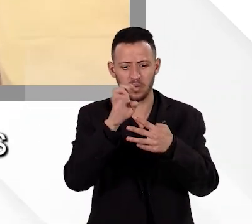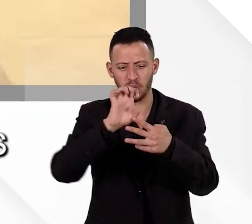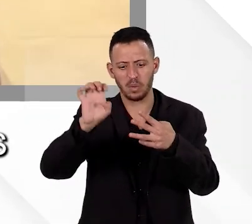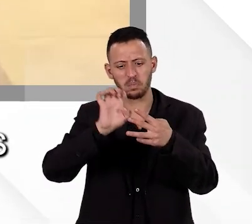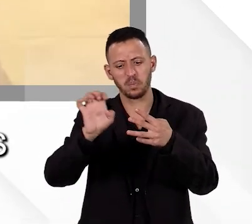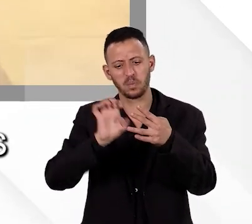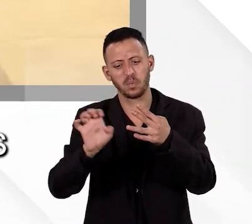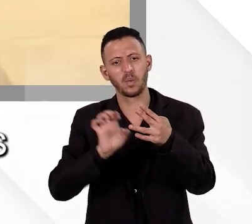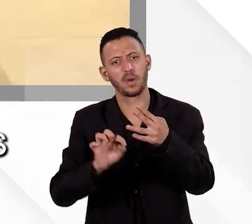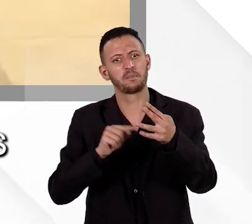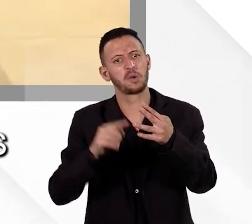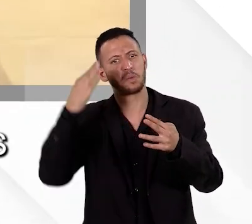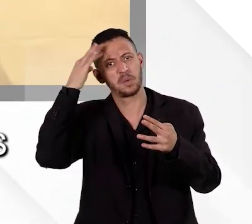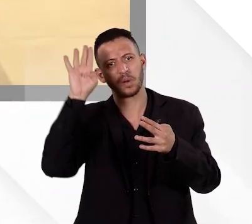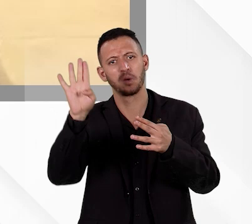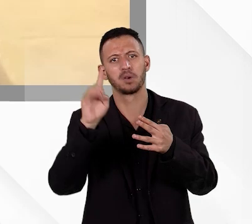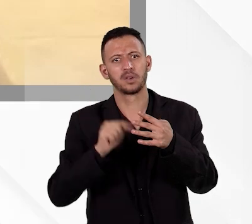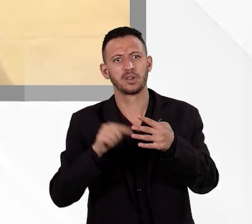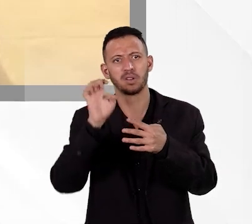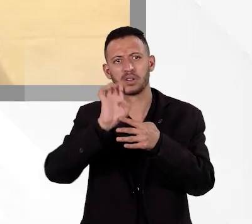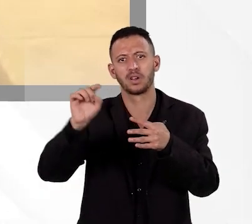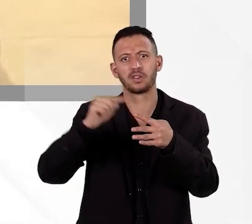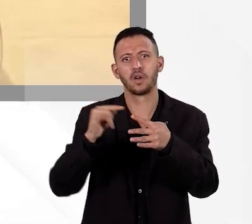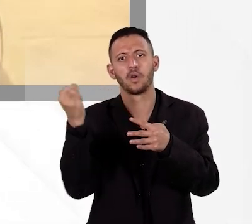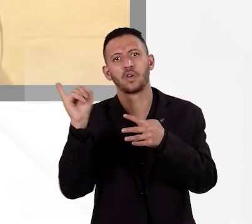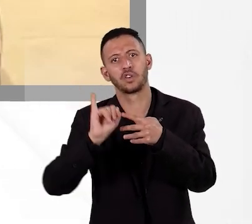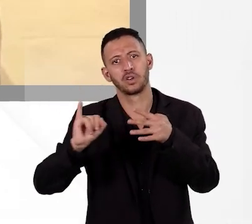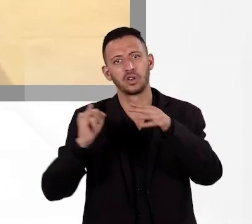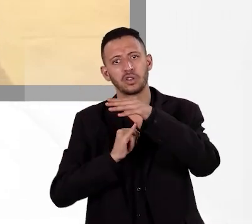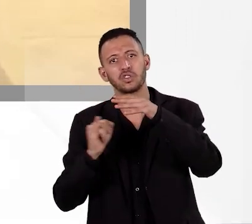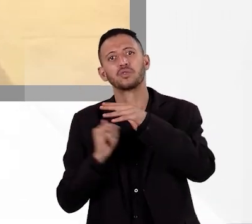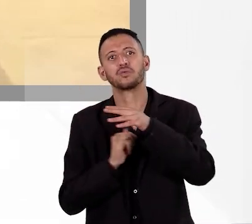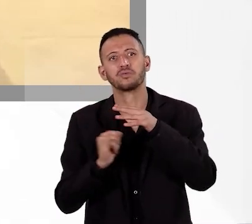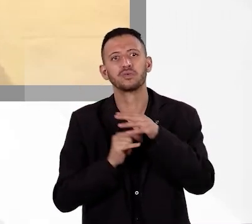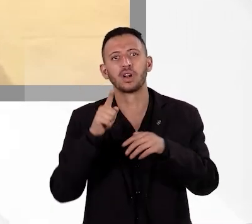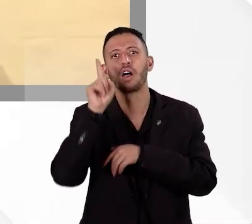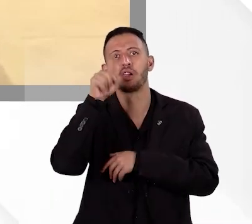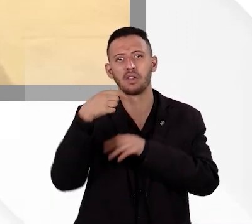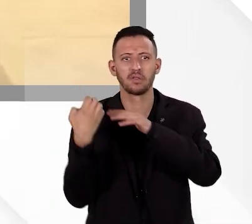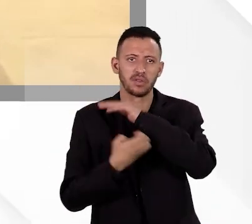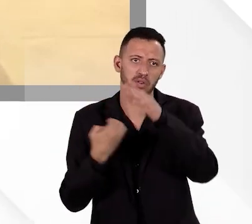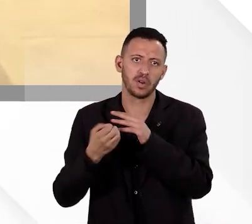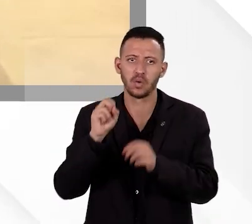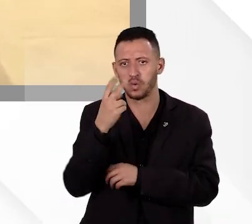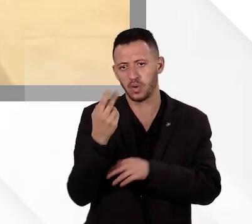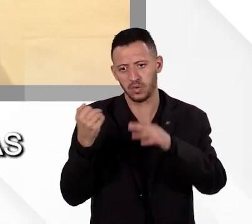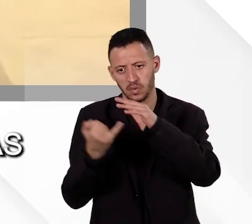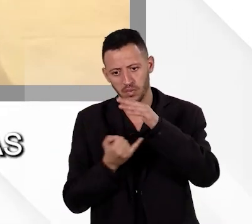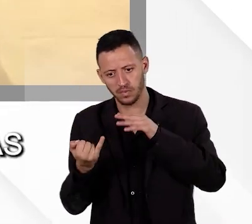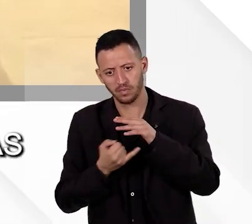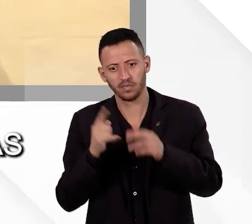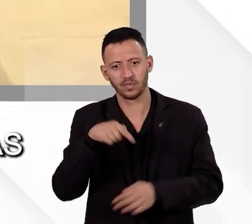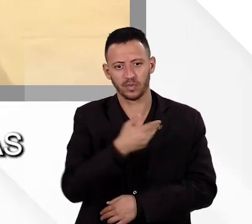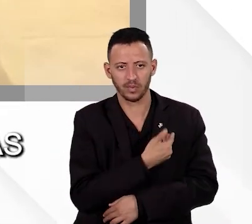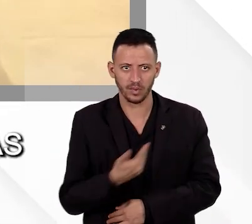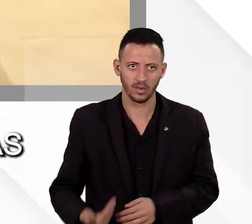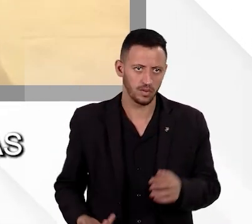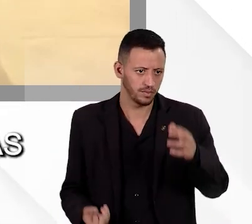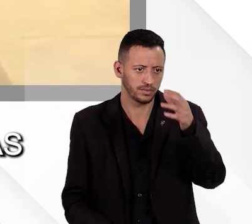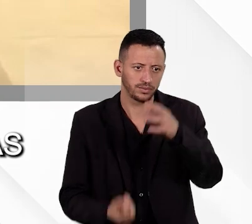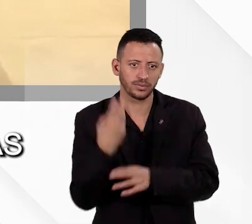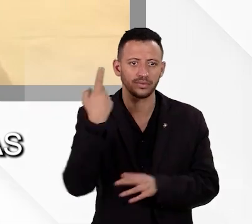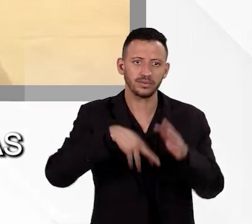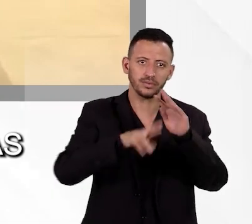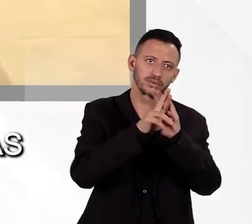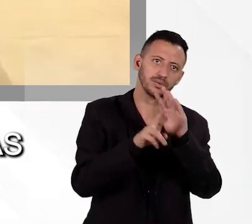com 4 eixos principais. Seria o eixo da institucionalização. O que é isso? É a empresa ou a instituição